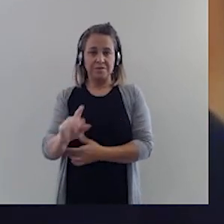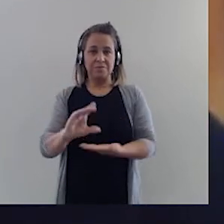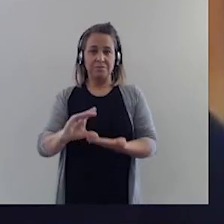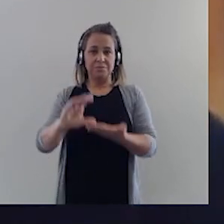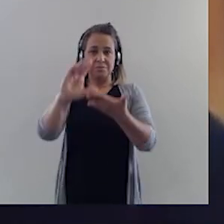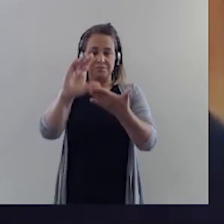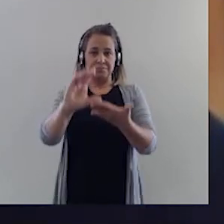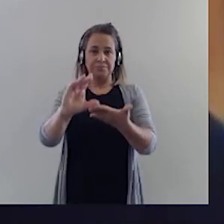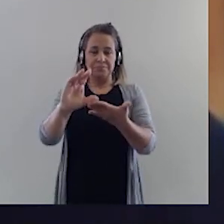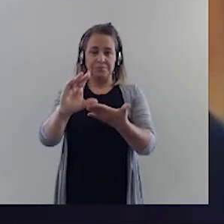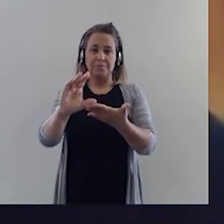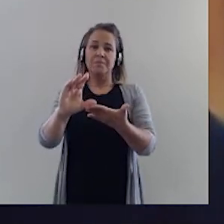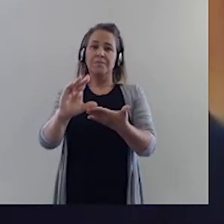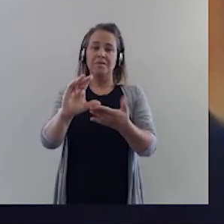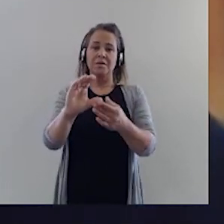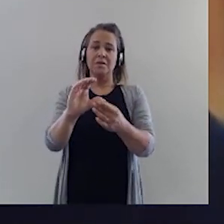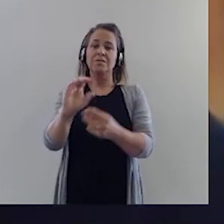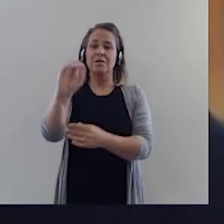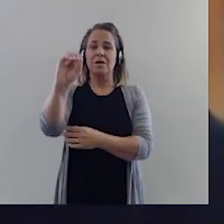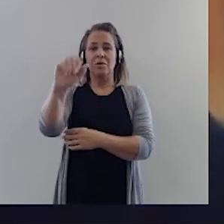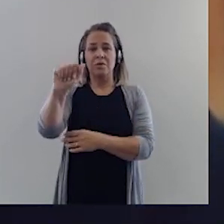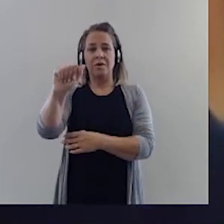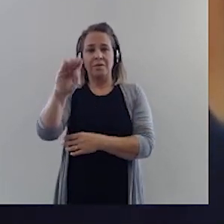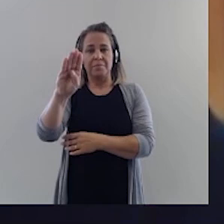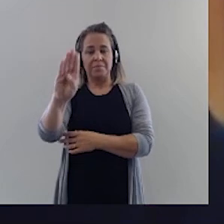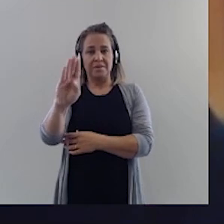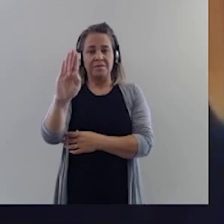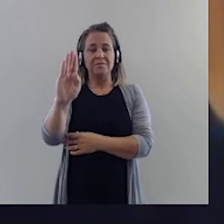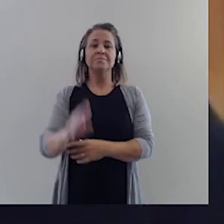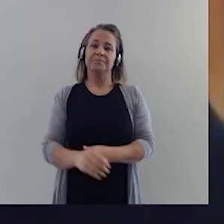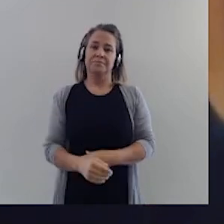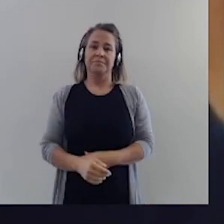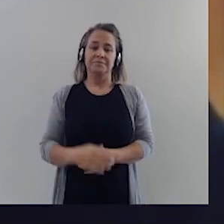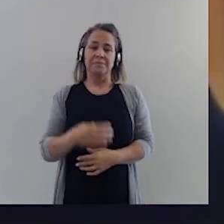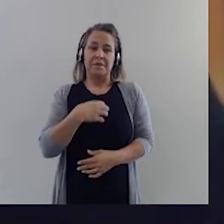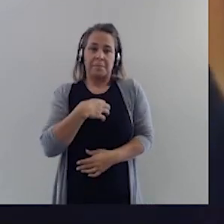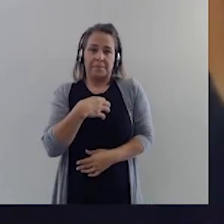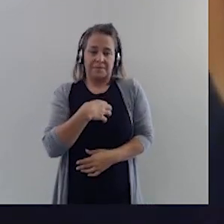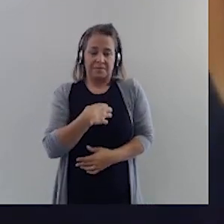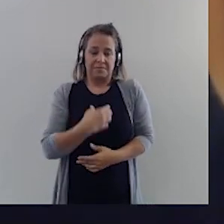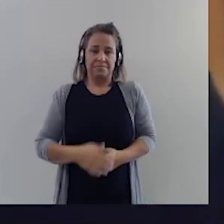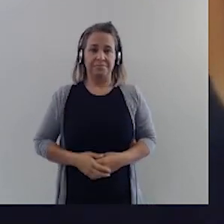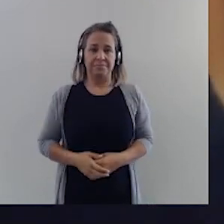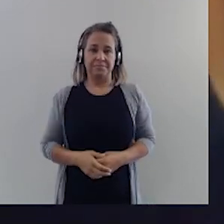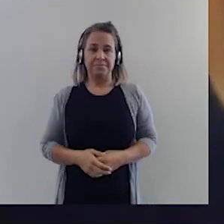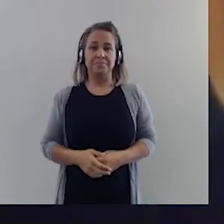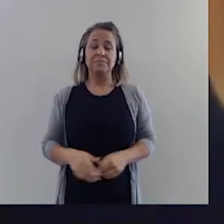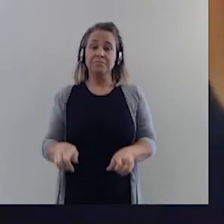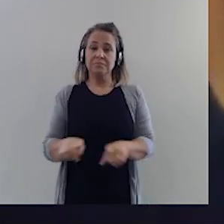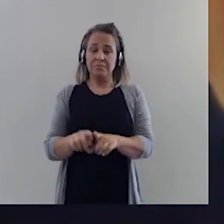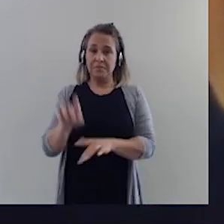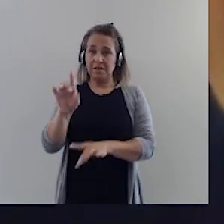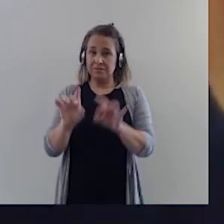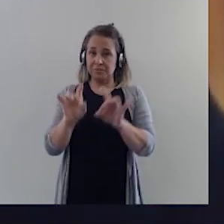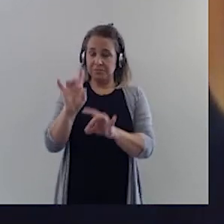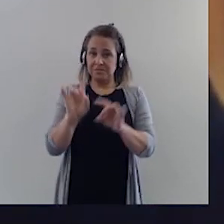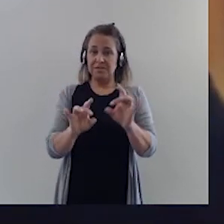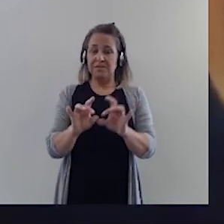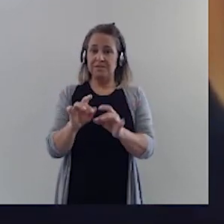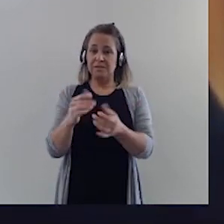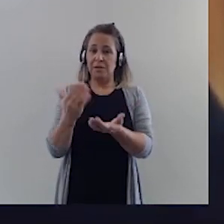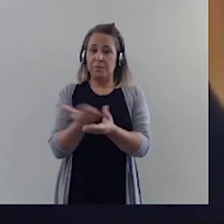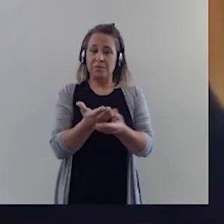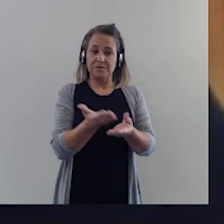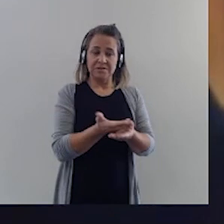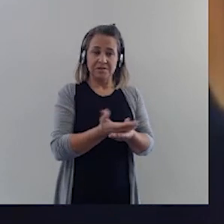Conselho Seccional da Ordem dos Advogados do Brasil, Bahia. Especialista em processo civil,